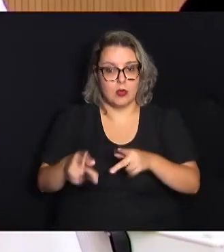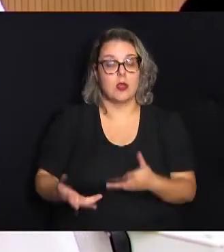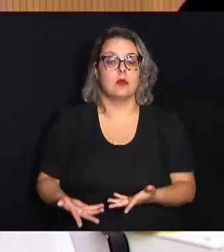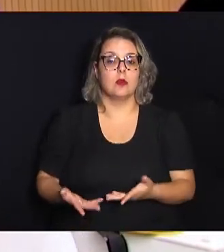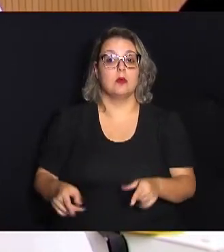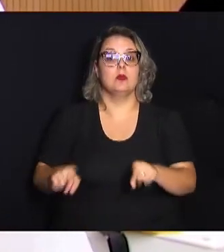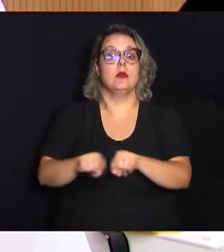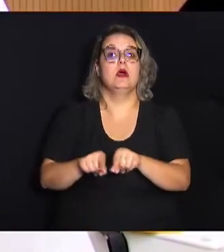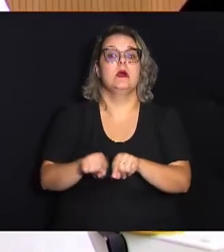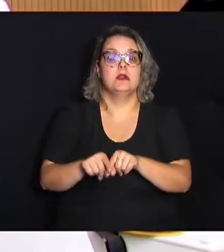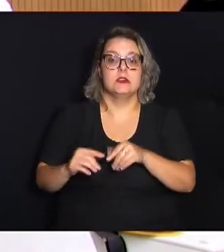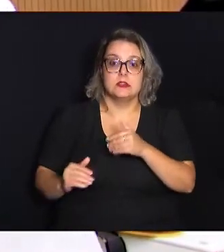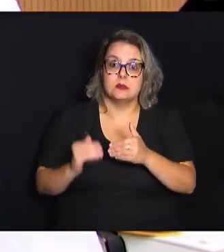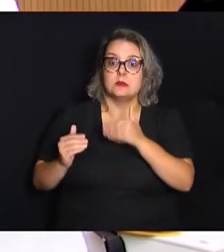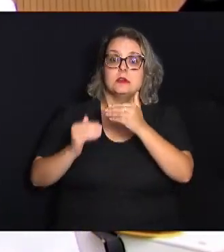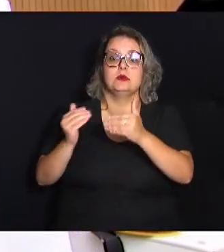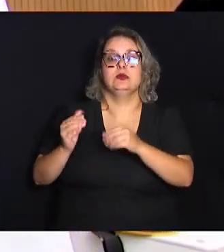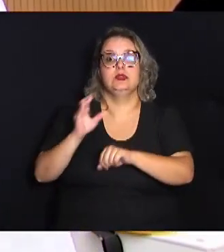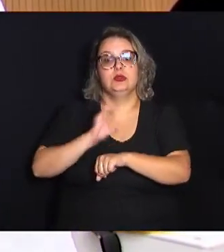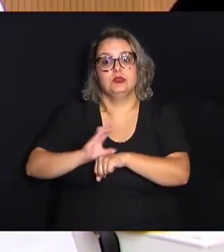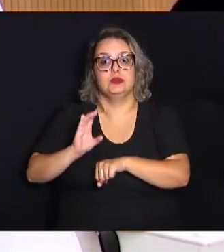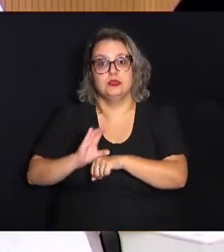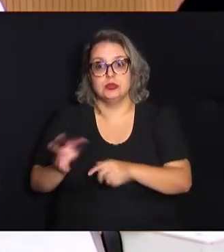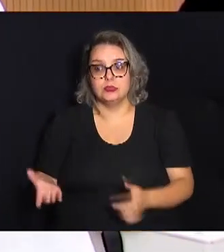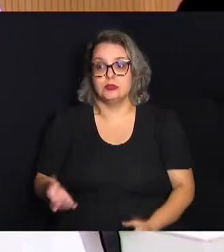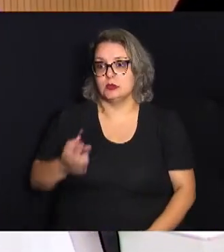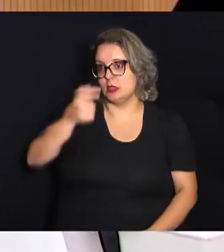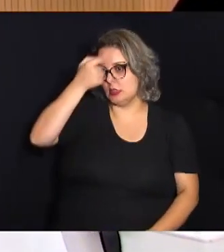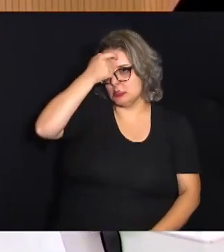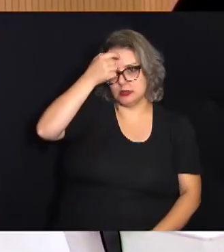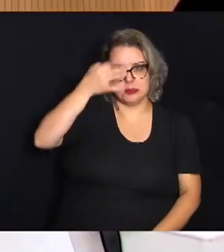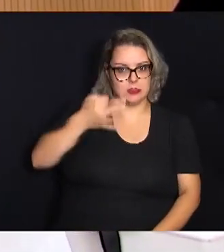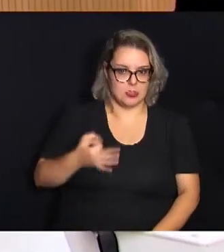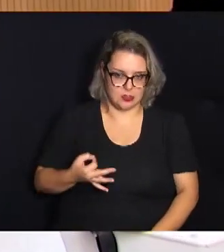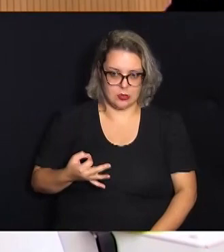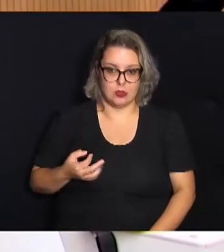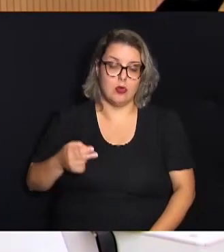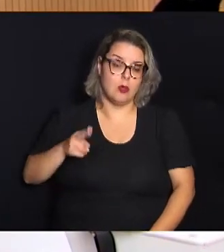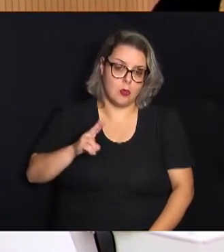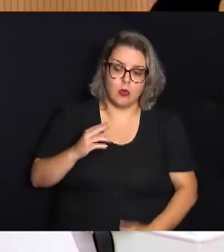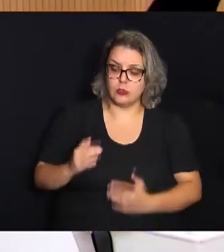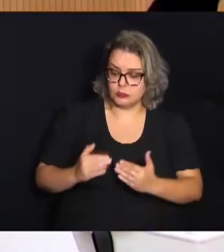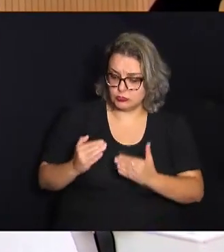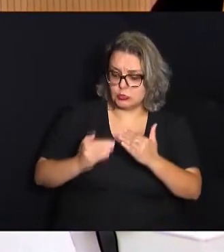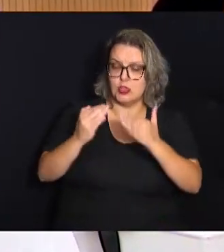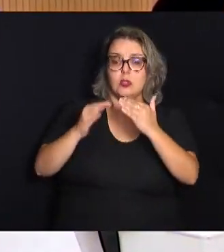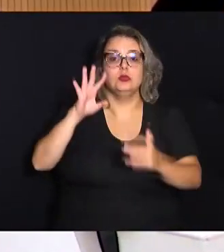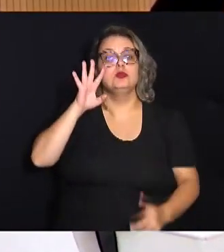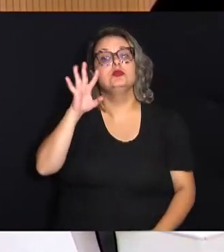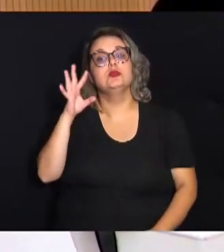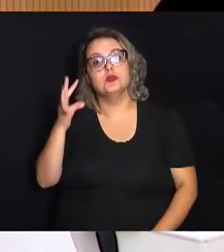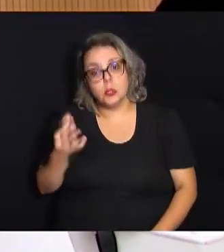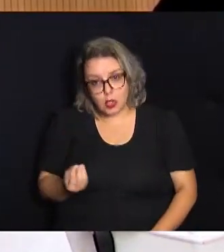na formação, seja da cidadania ou da construção do